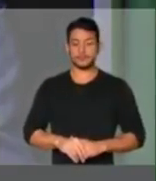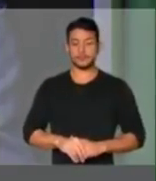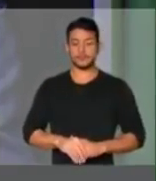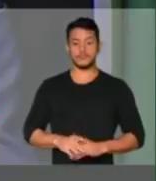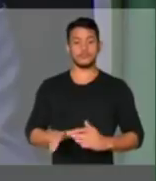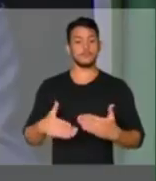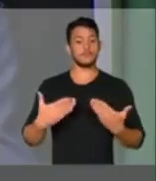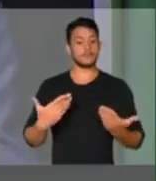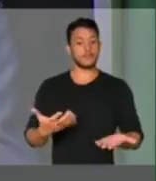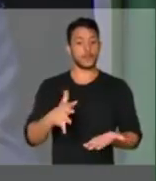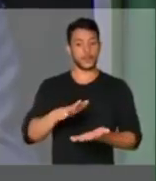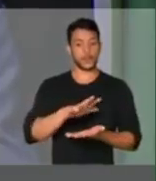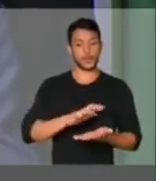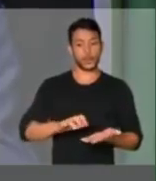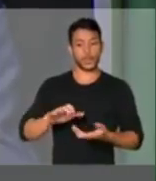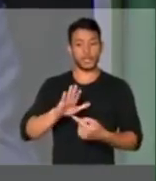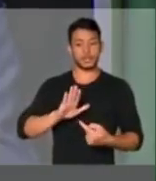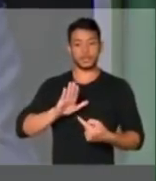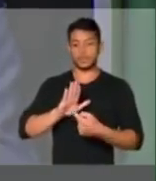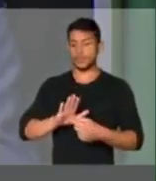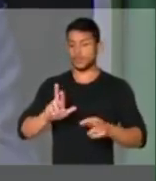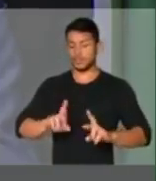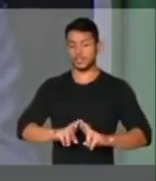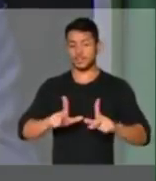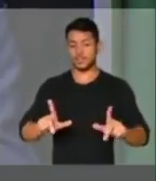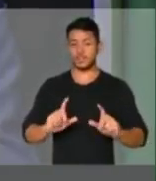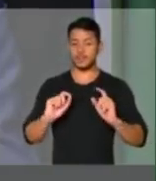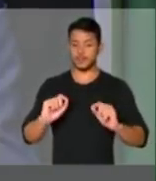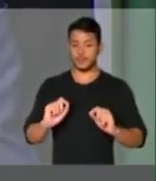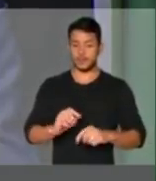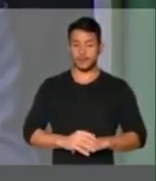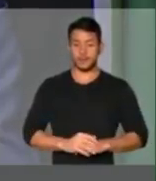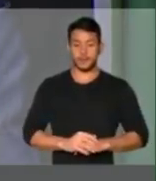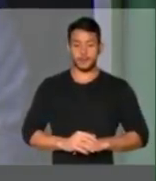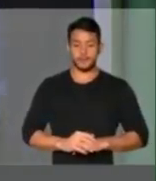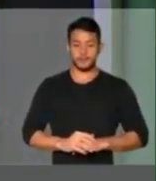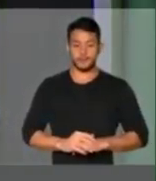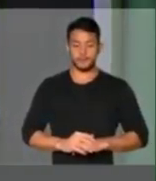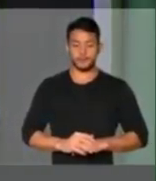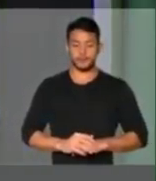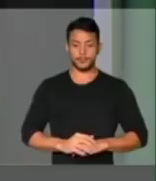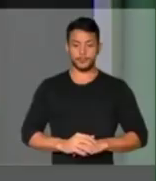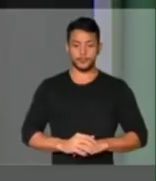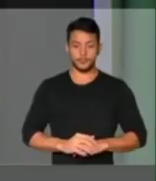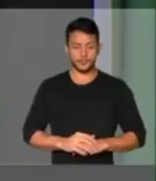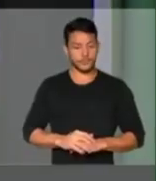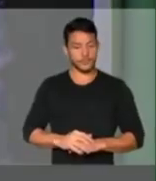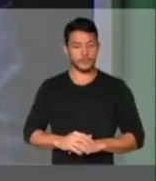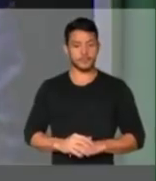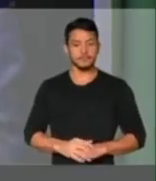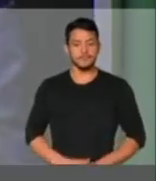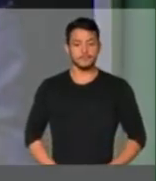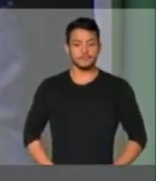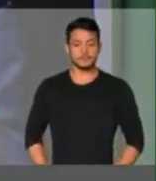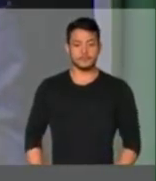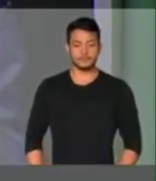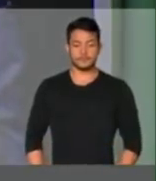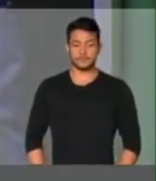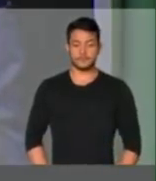justamente o contrário. Informação do Ministério da Justiça, também pública, e do Banco Mundial e do DataSus mostra